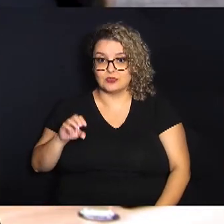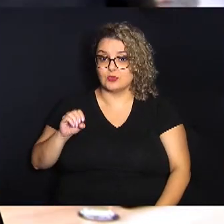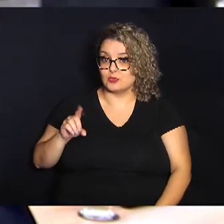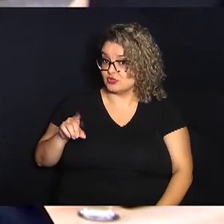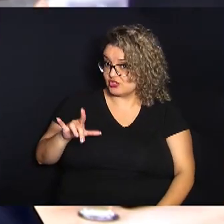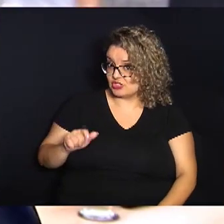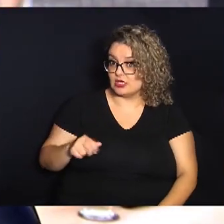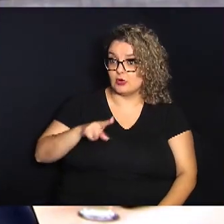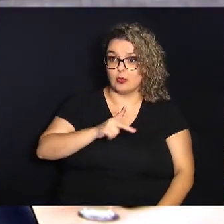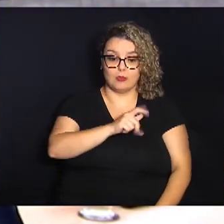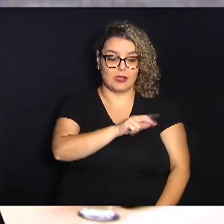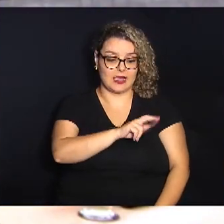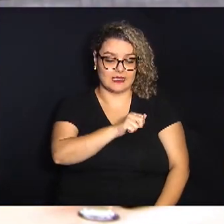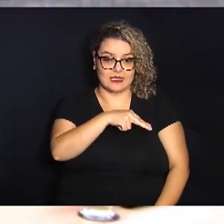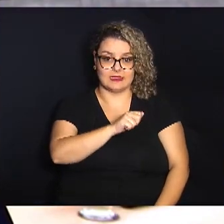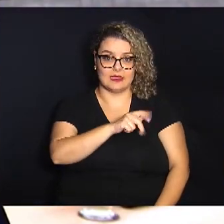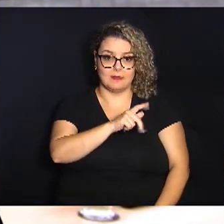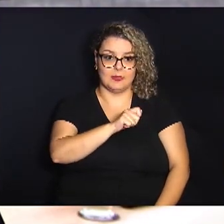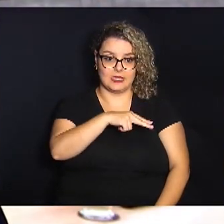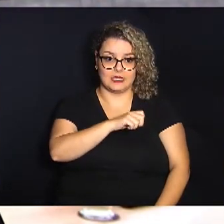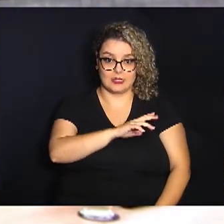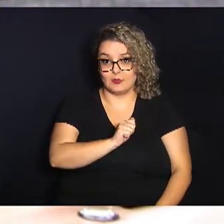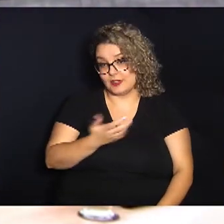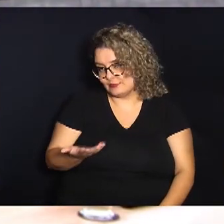gente acaba perdendo esse direito de acessar os